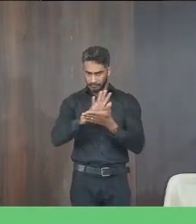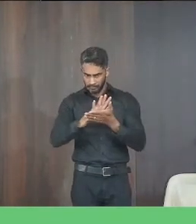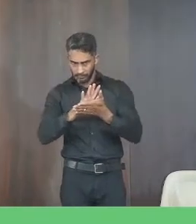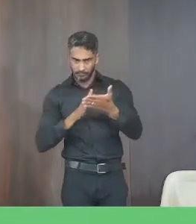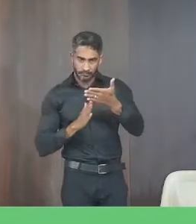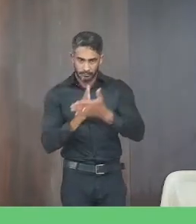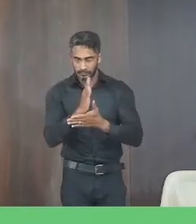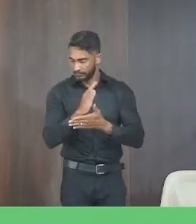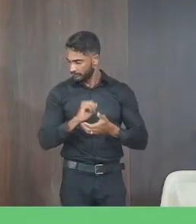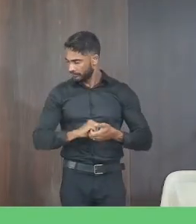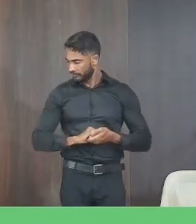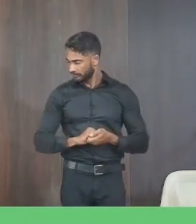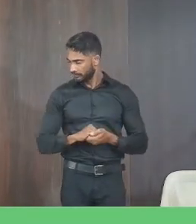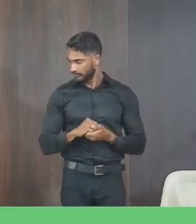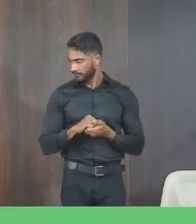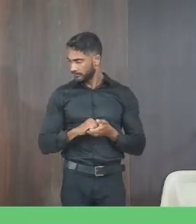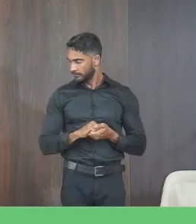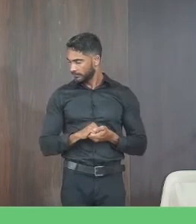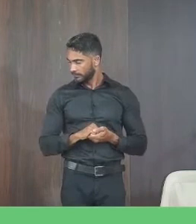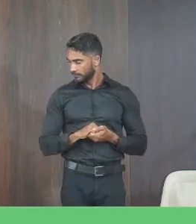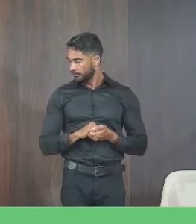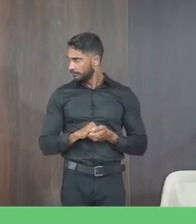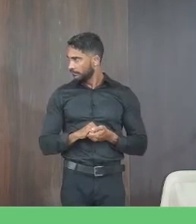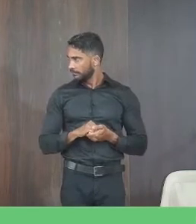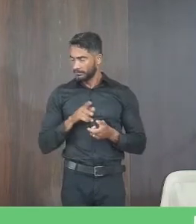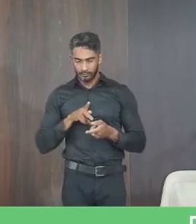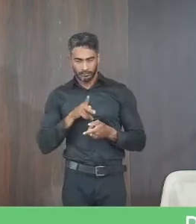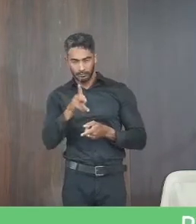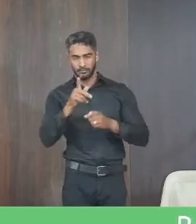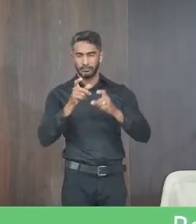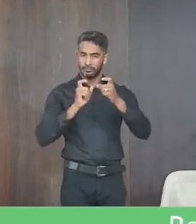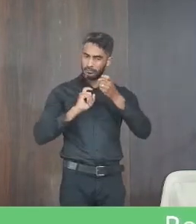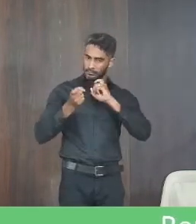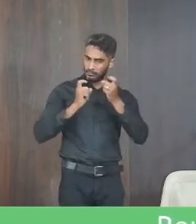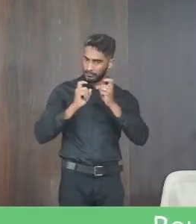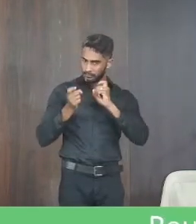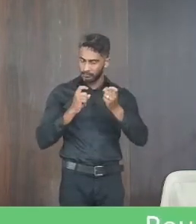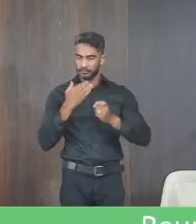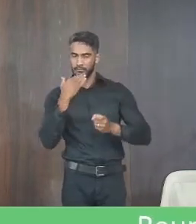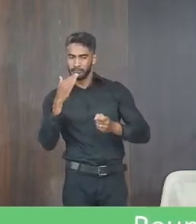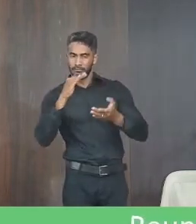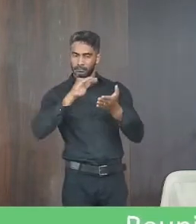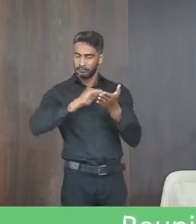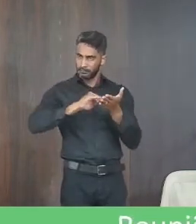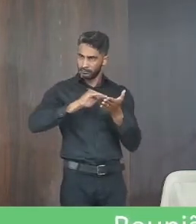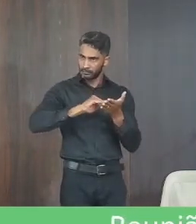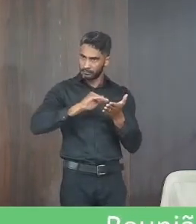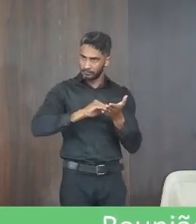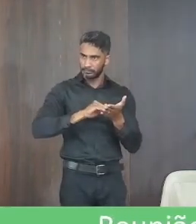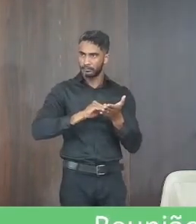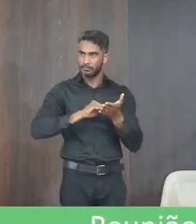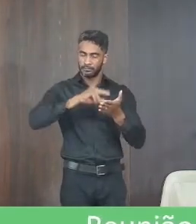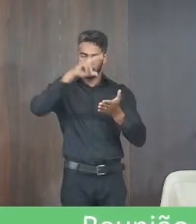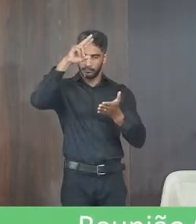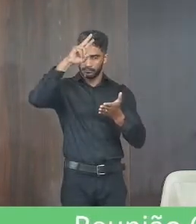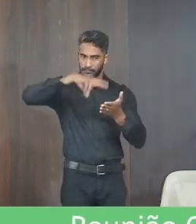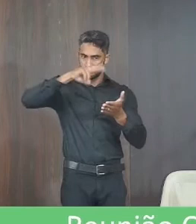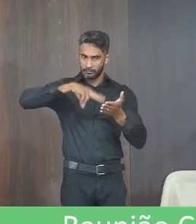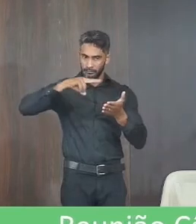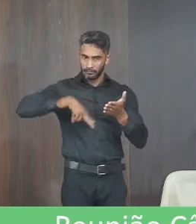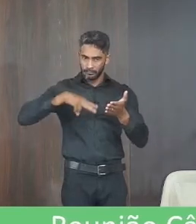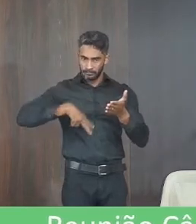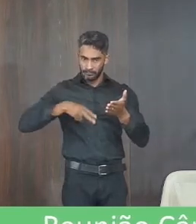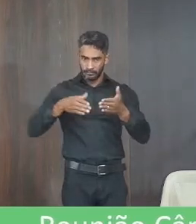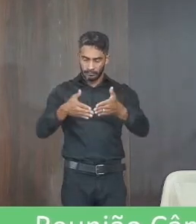aprovado dando continuidade solicito ao senhor secretário que faça a leitura